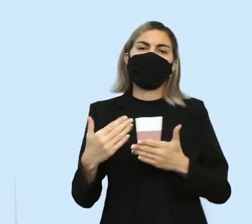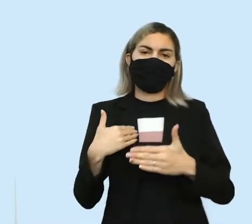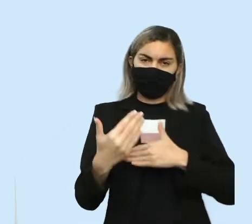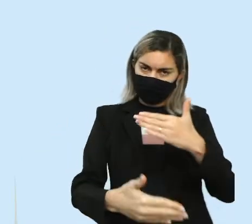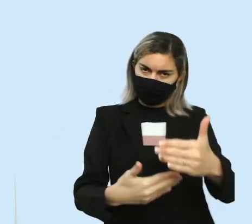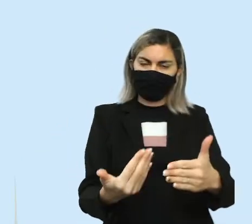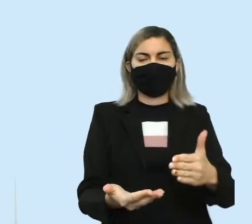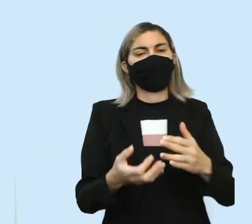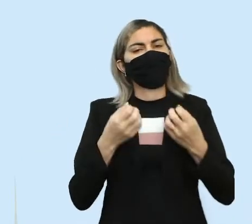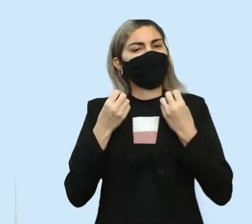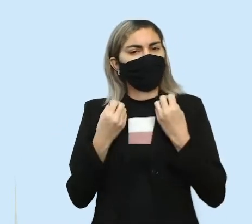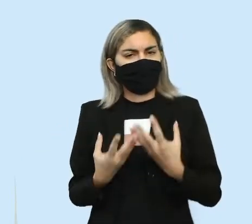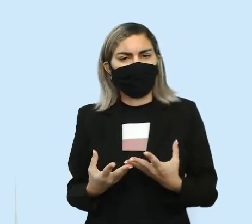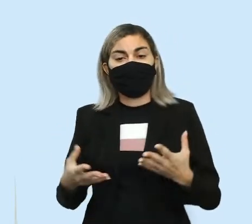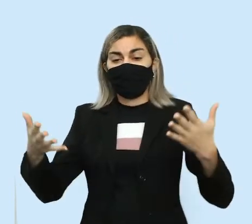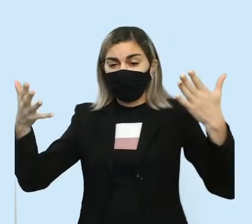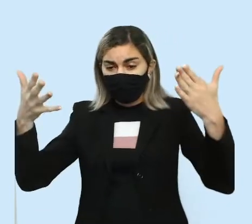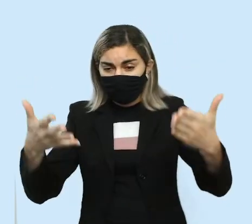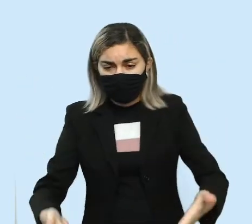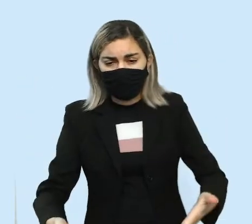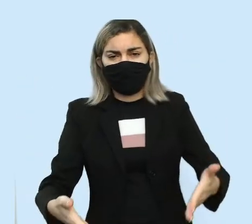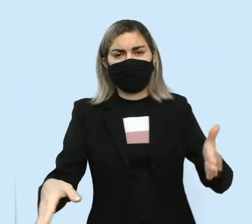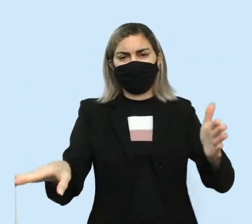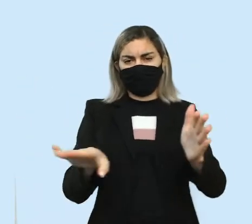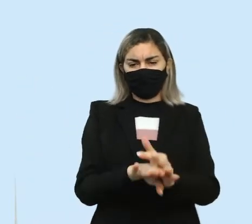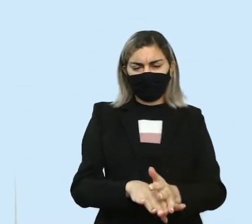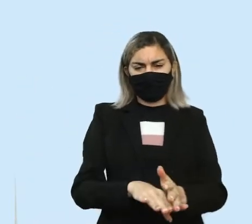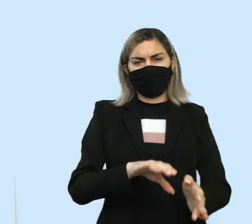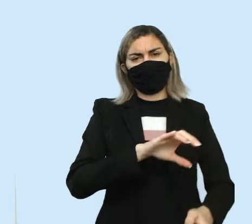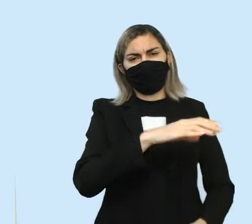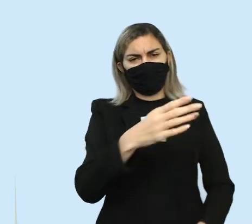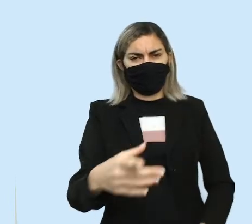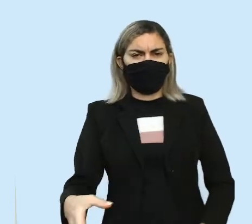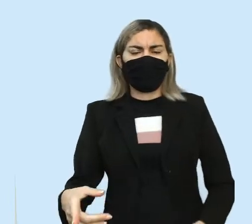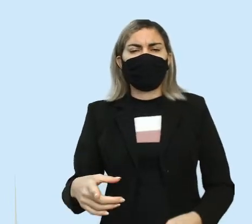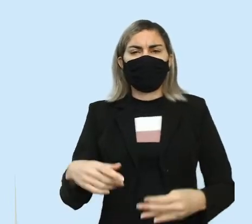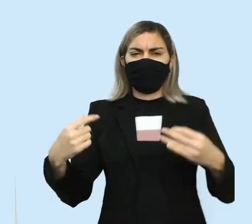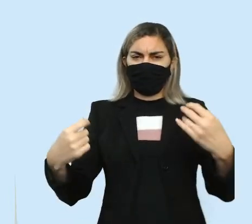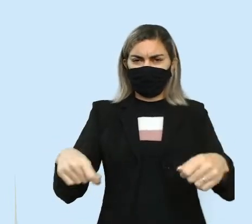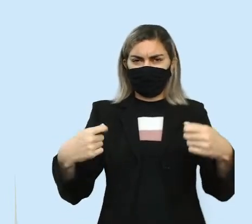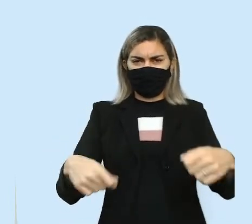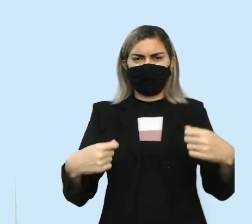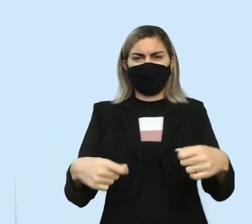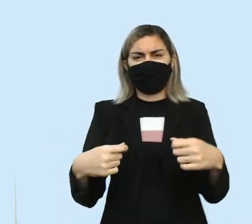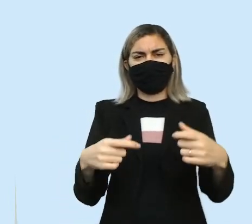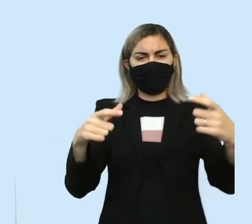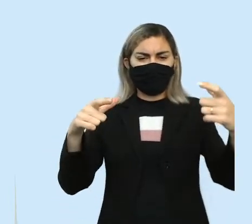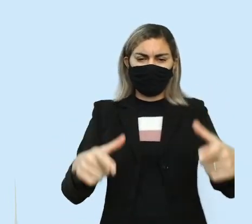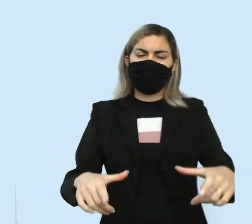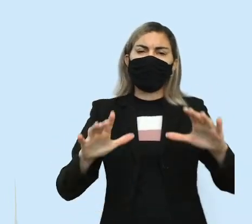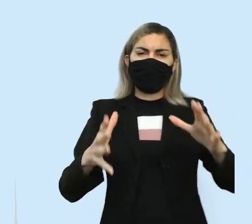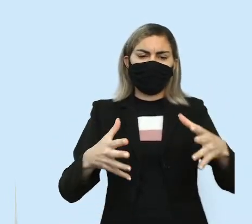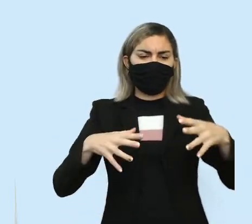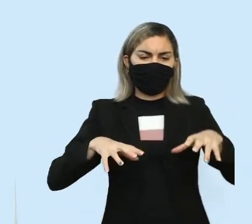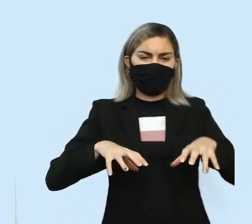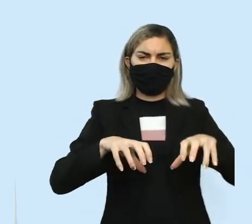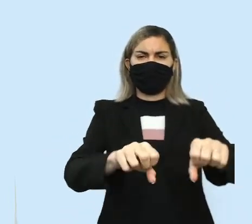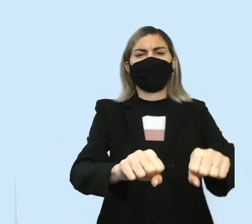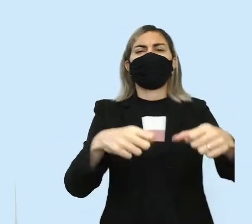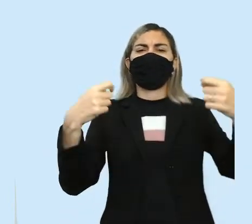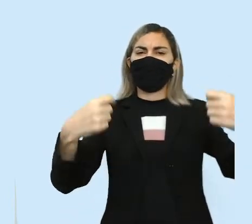princípios. Bom, ao chegar na Terra Prometida, necessariamente esse local já está ocupado.